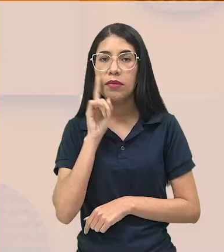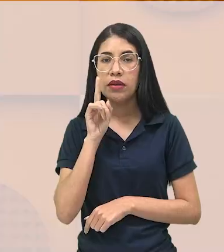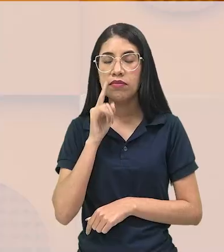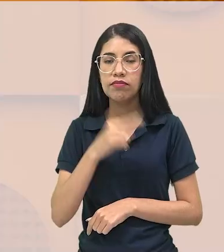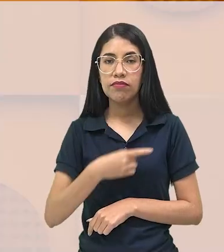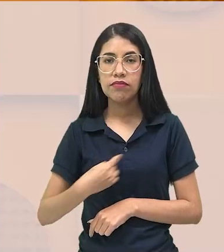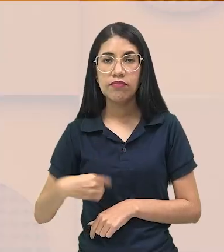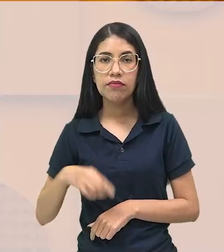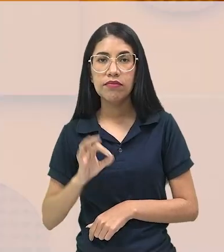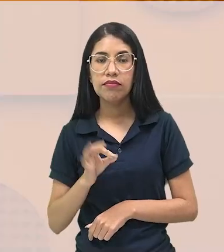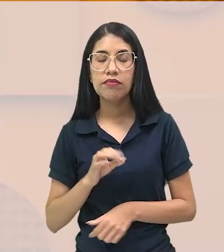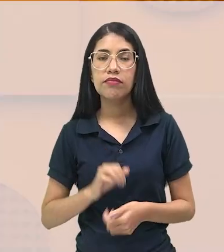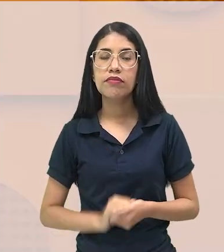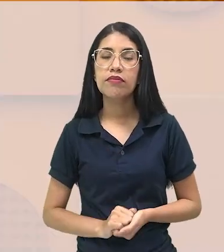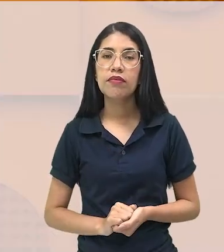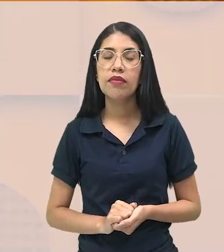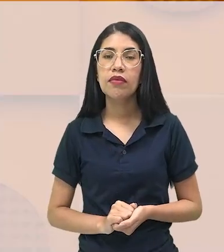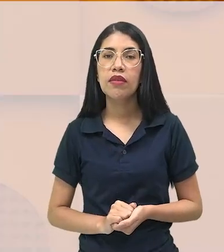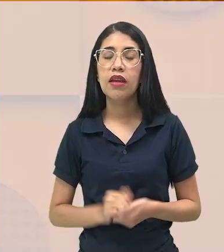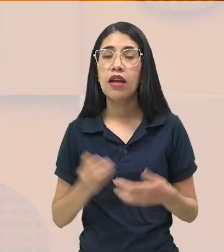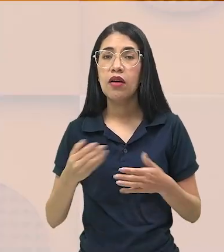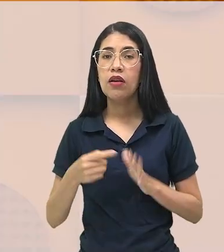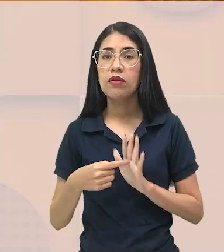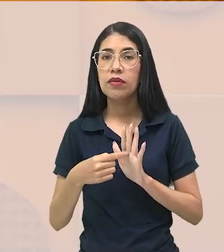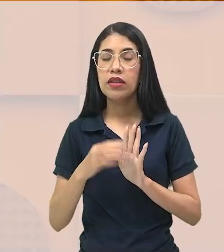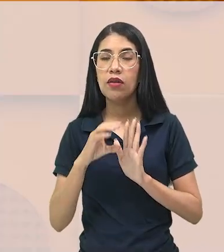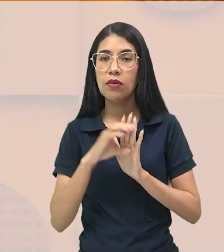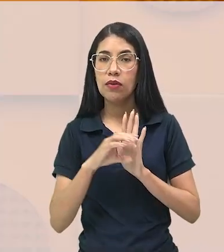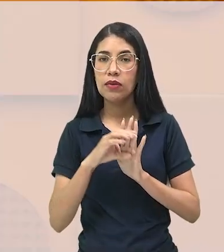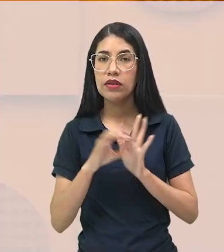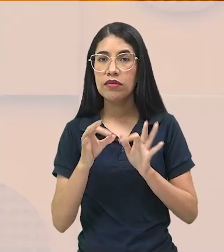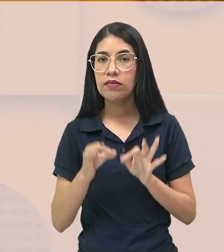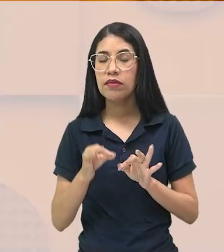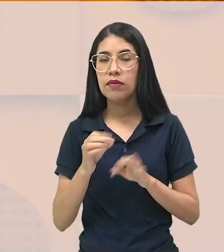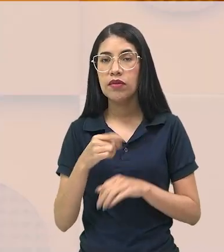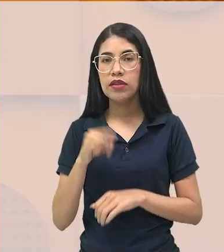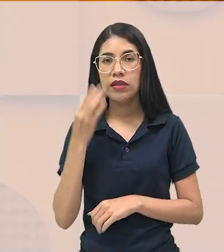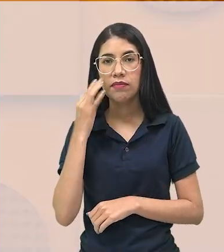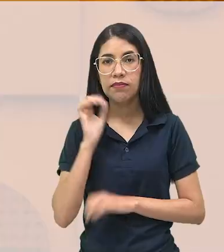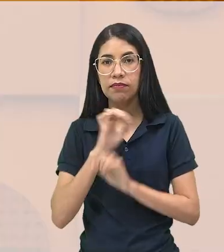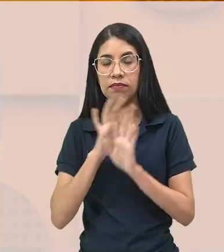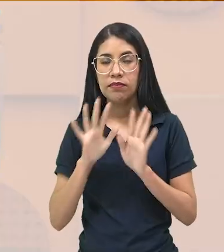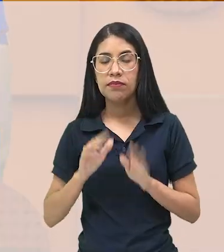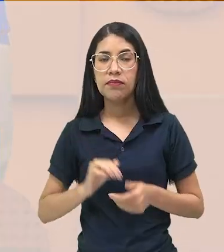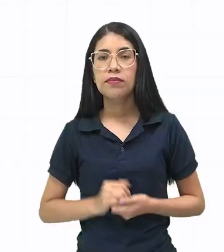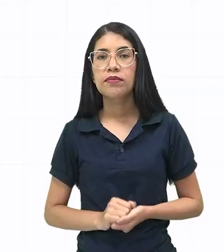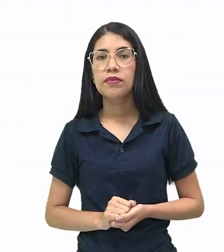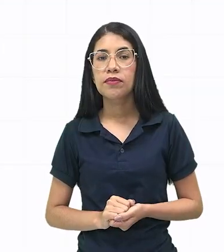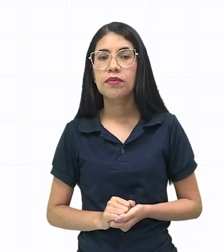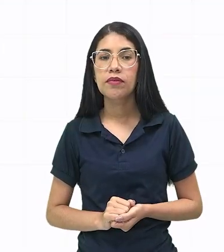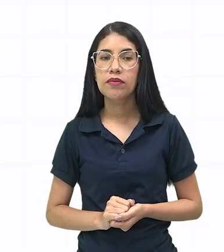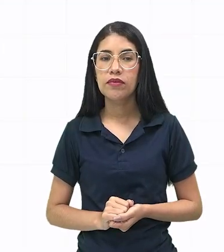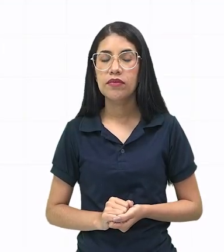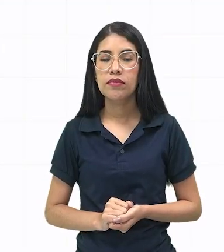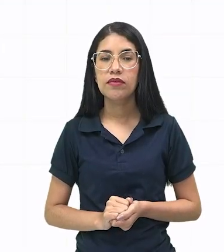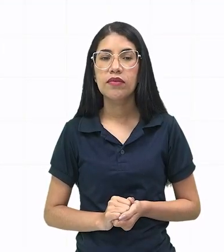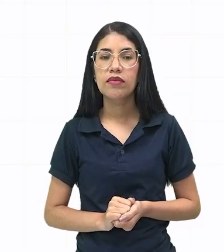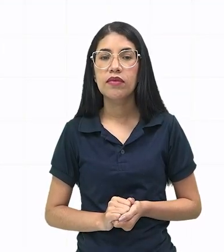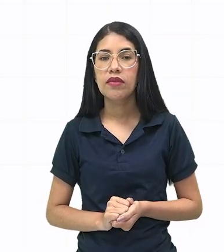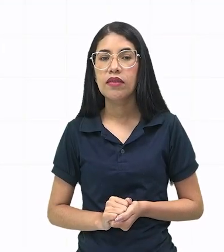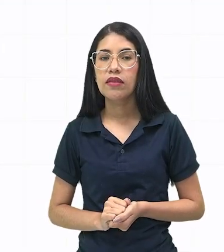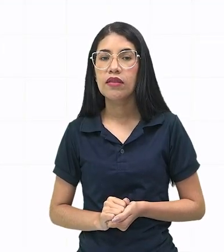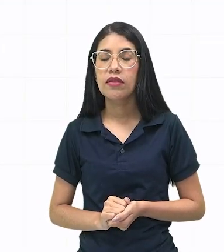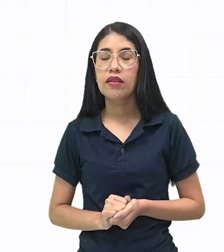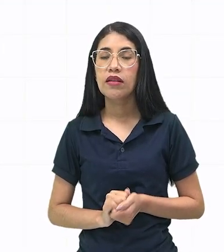China, certo? Deu para entender? A gente vai verificar a definição, que eu acho que vai ajudar também vocês. Acompanhe aqui comigo. Então, a